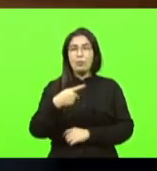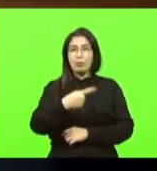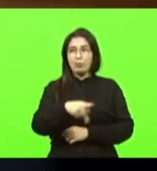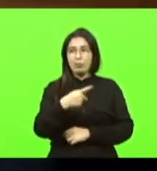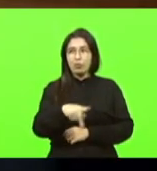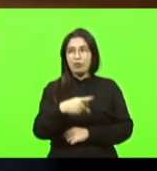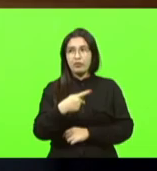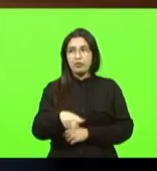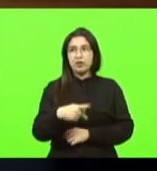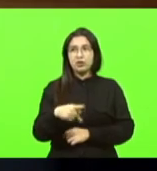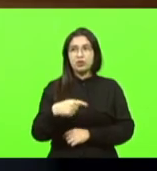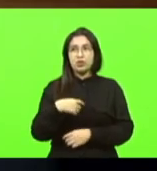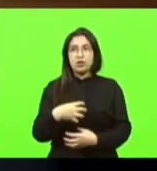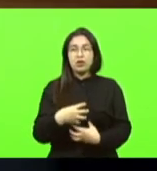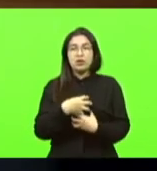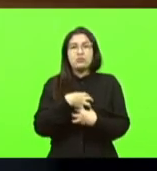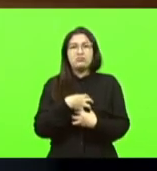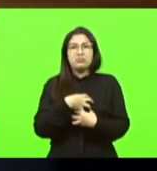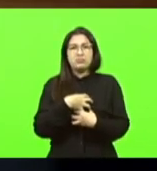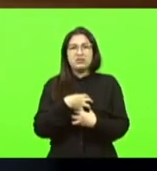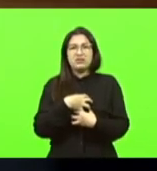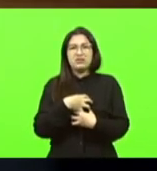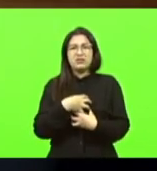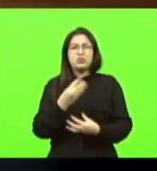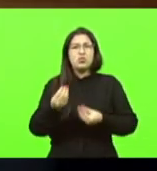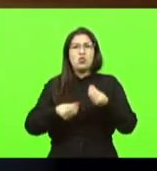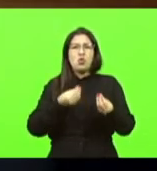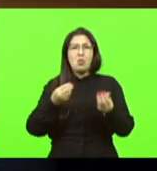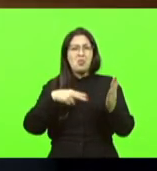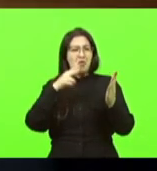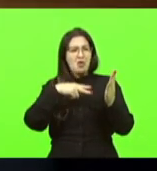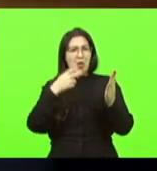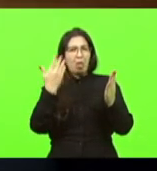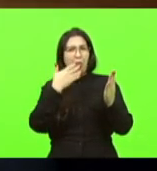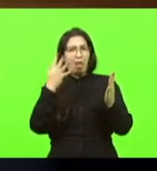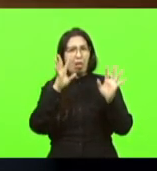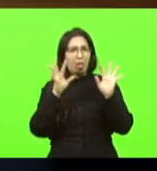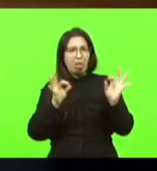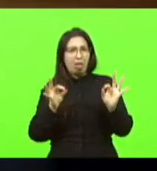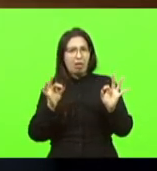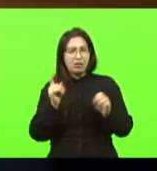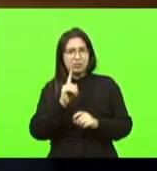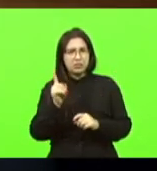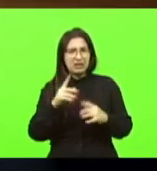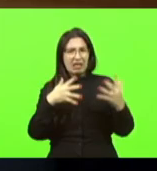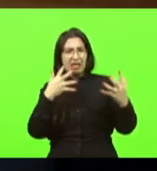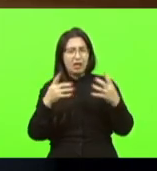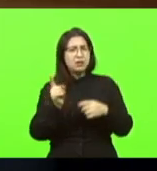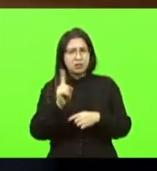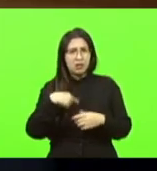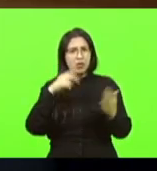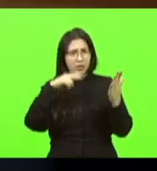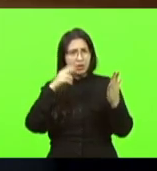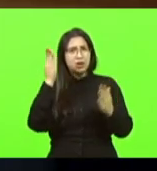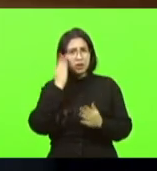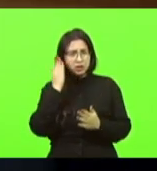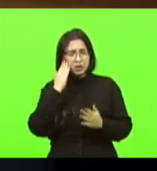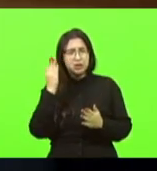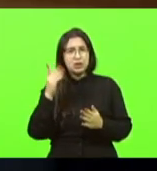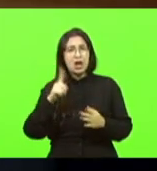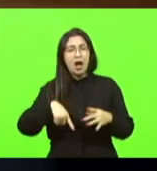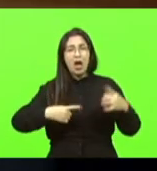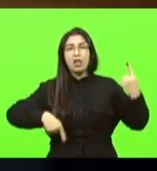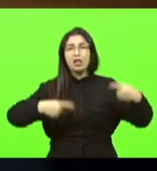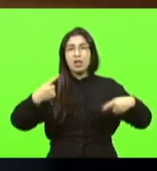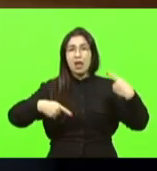não me sinto uma analfabeta e nem uma analfabeta funcional eu quero dizer que é um